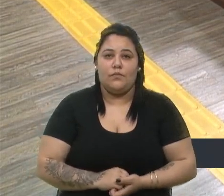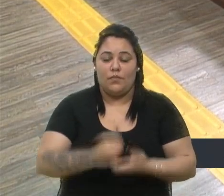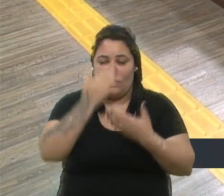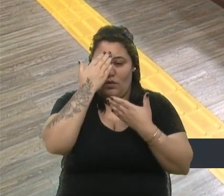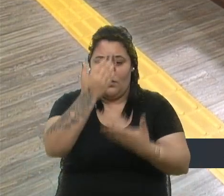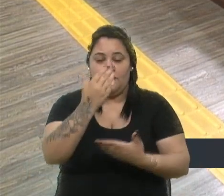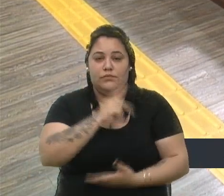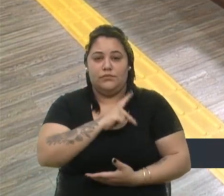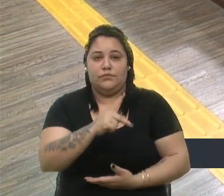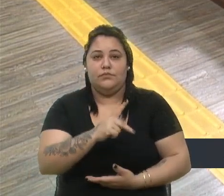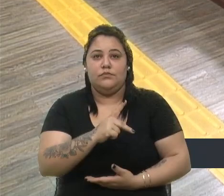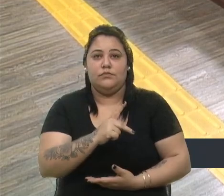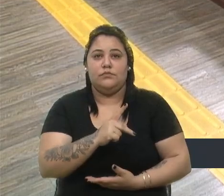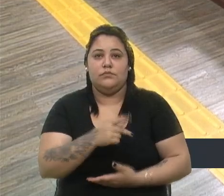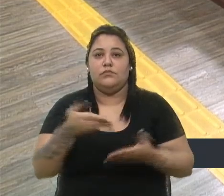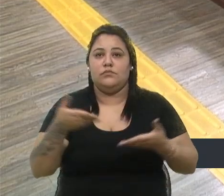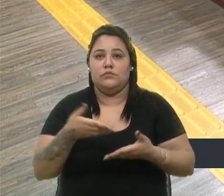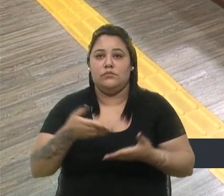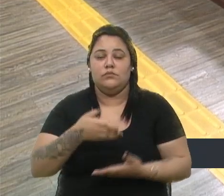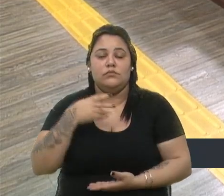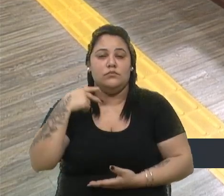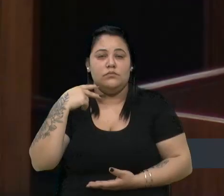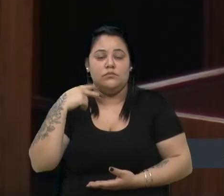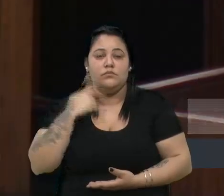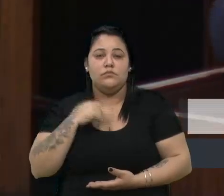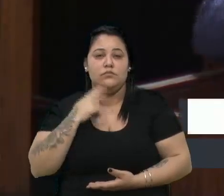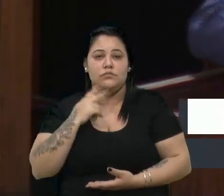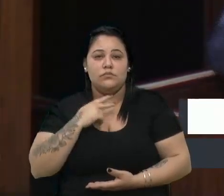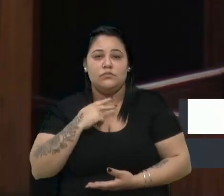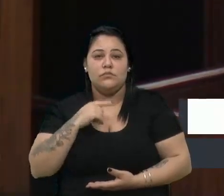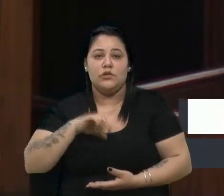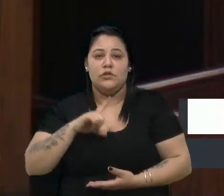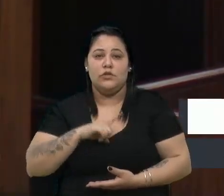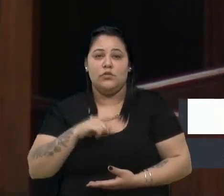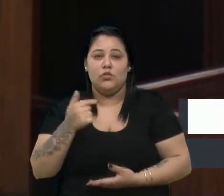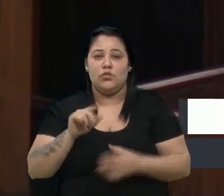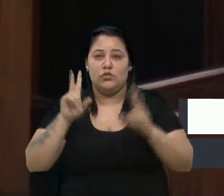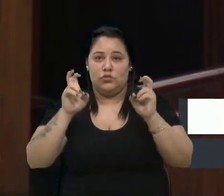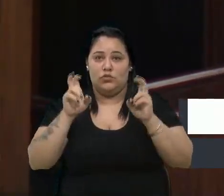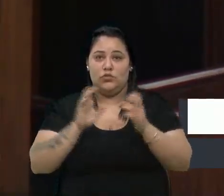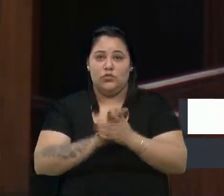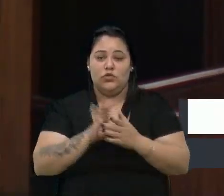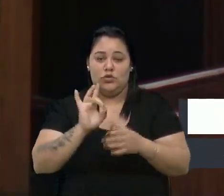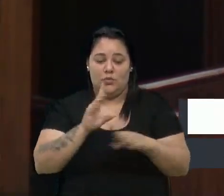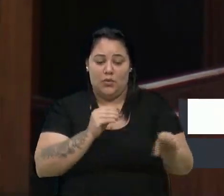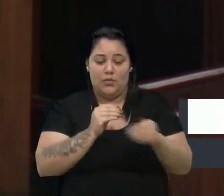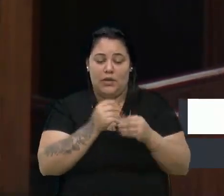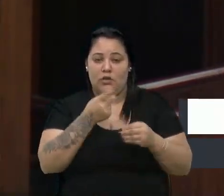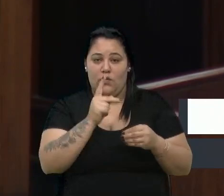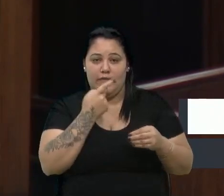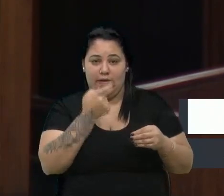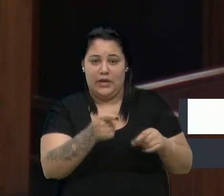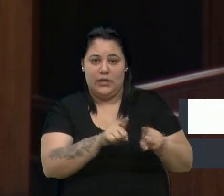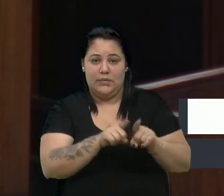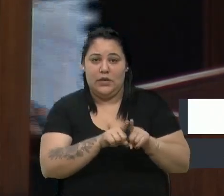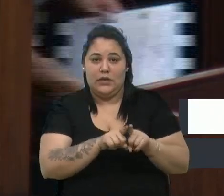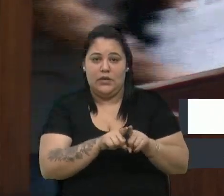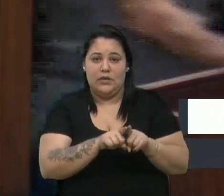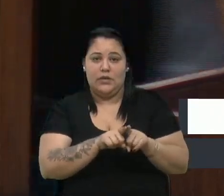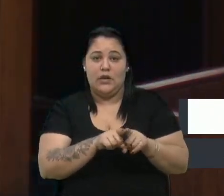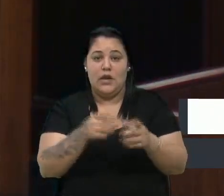Obrigado, presidente, vereador Renato. Eu tenho um outro tema, mas só para finalizar sua fala e quero